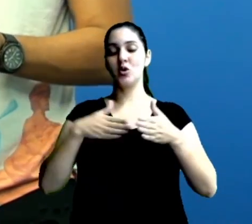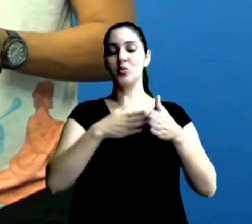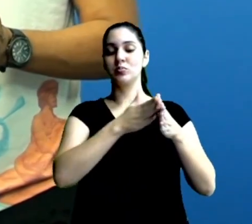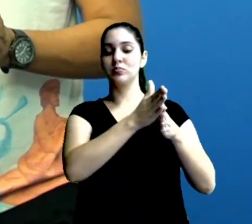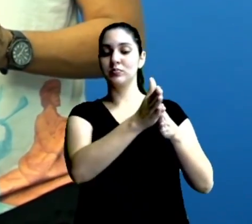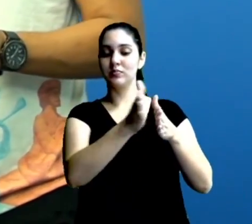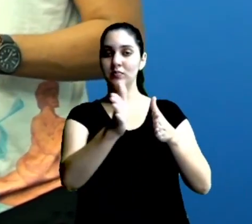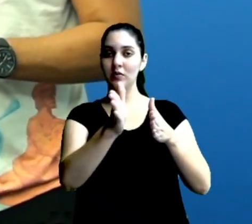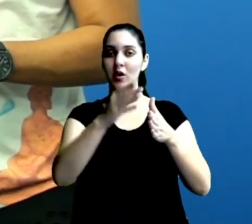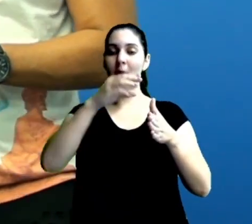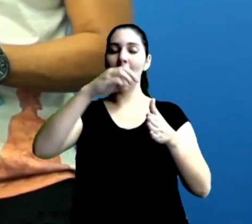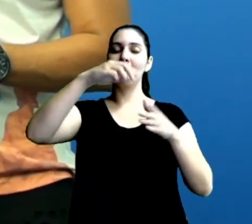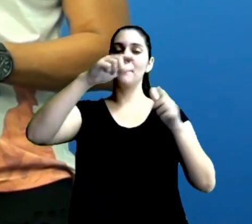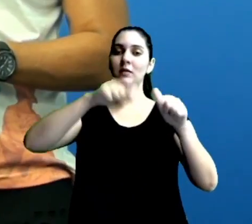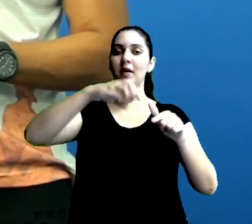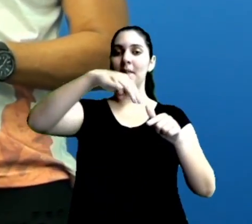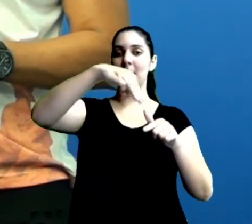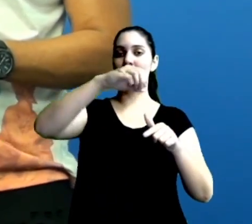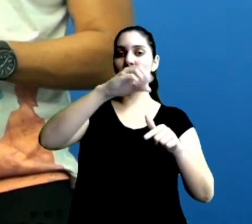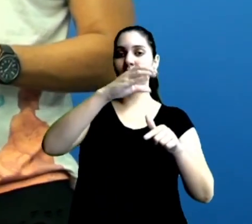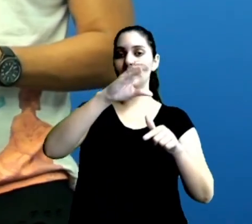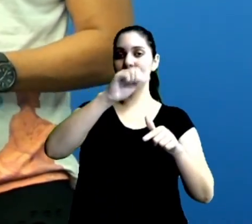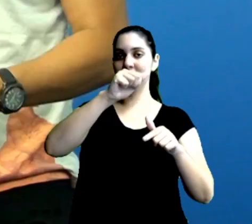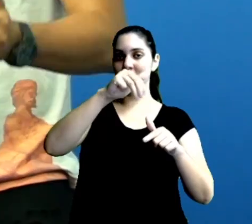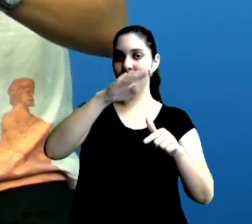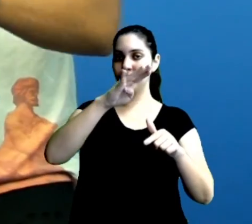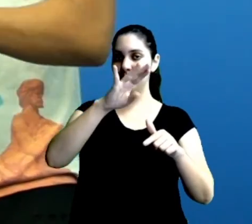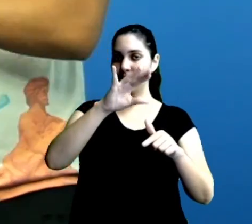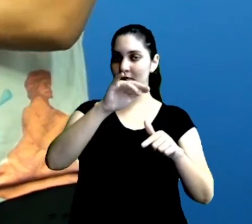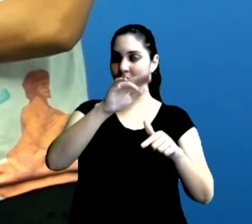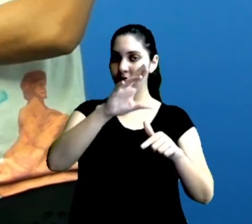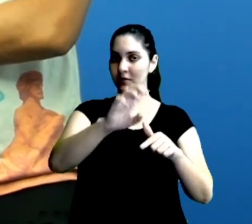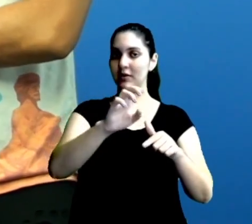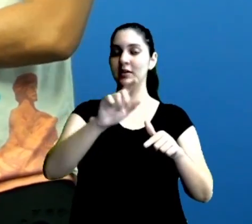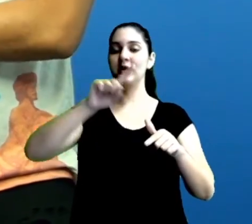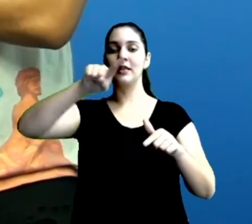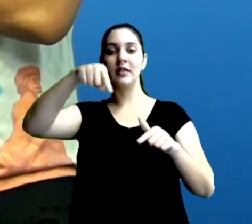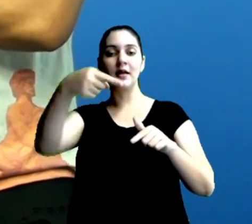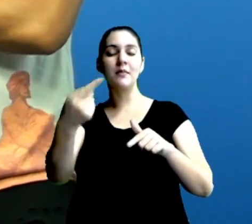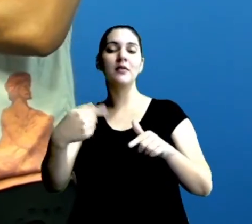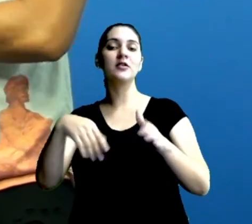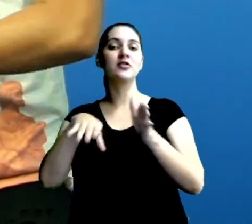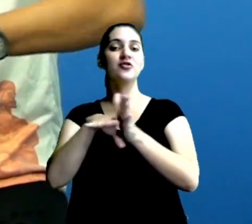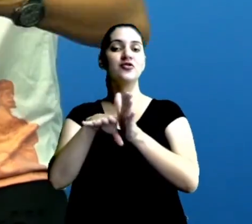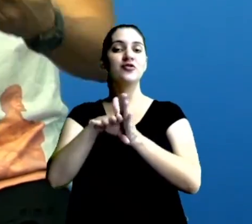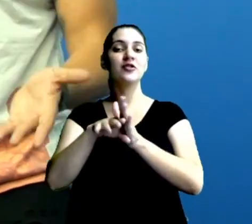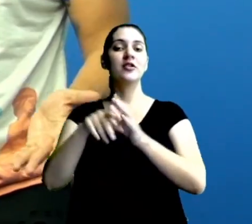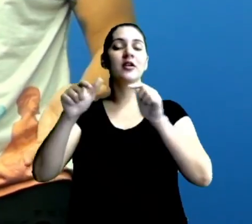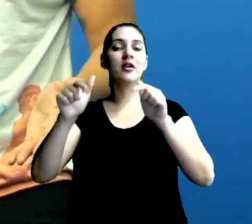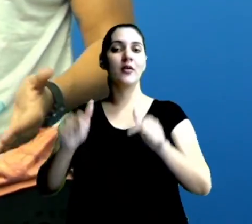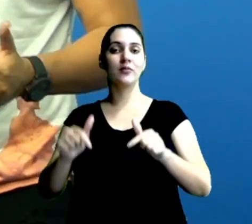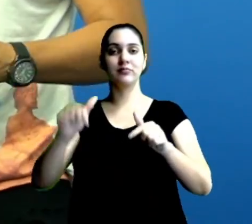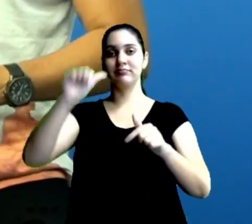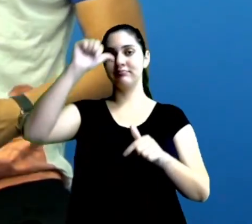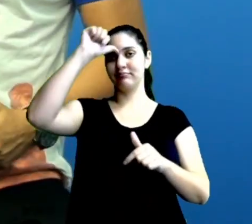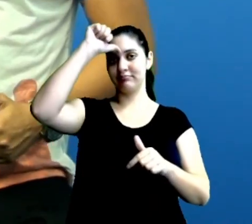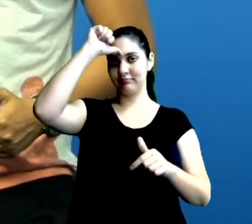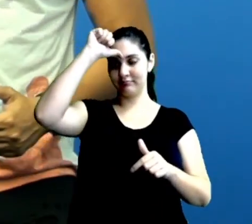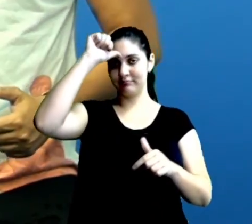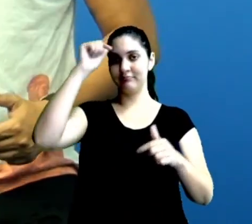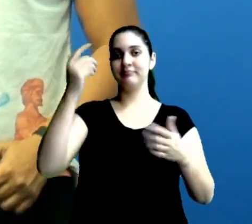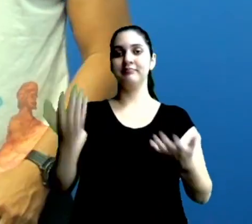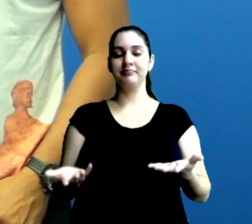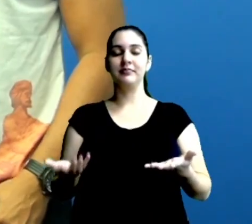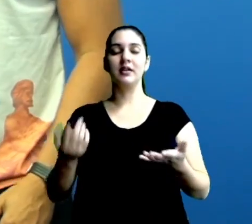Moçambique e aí depois chega às Índias. Moçambique, descoberto por português também, Vasco da Gama, fala a língua portuguesa